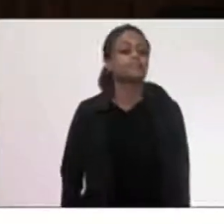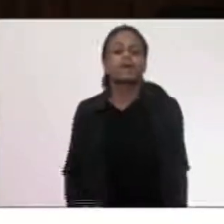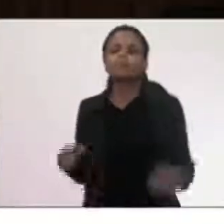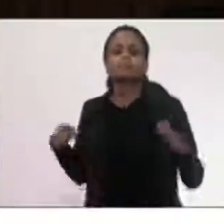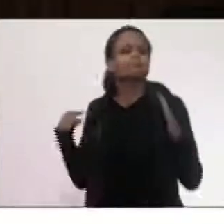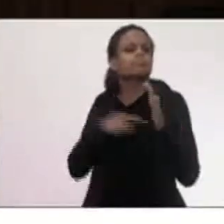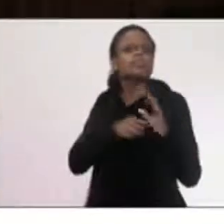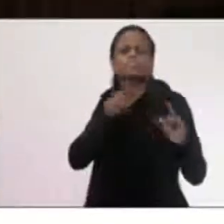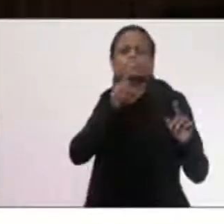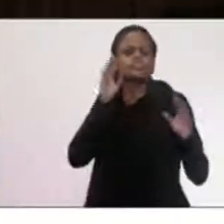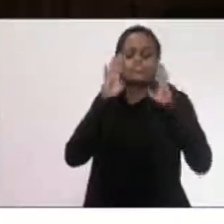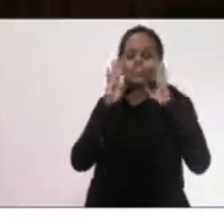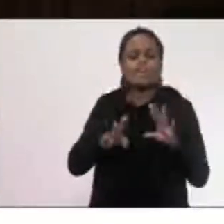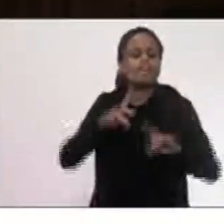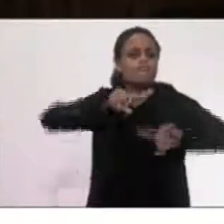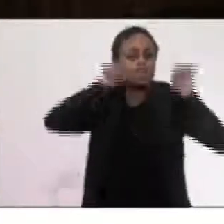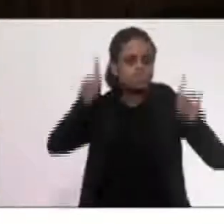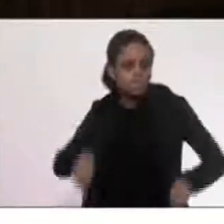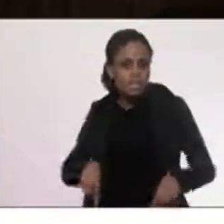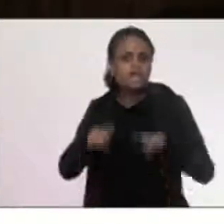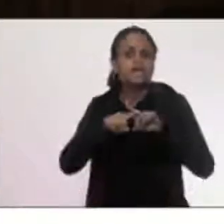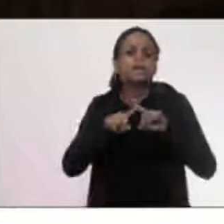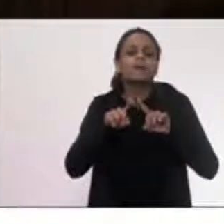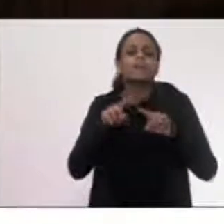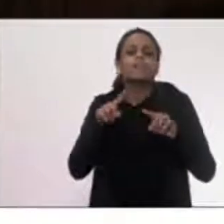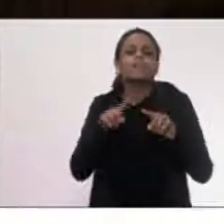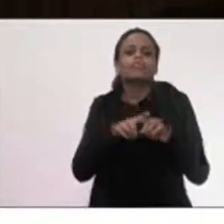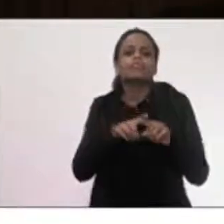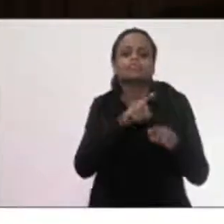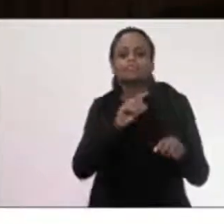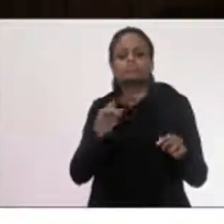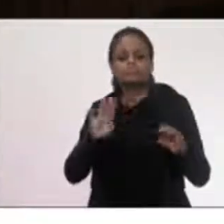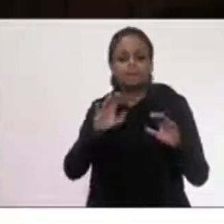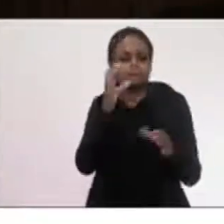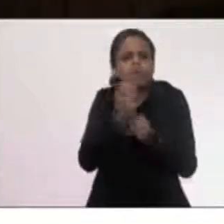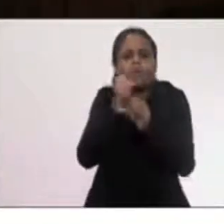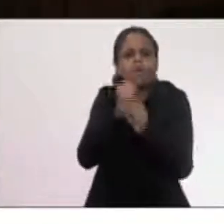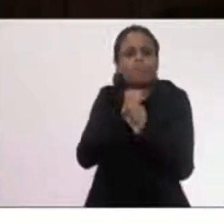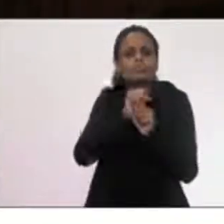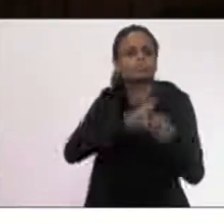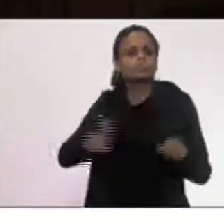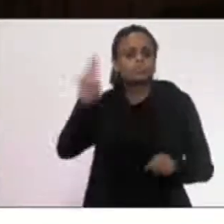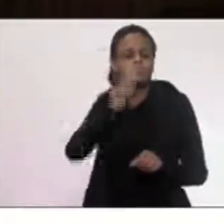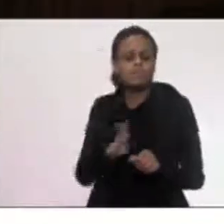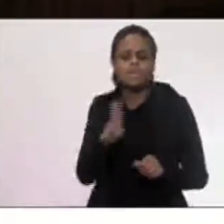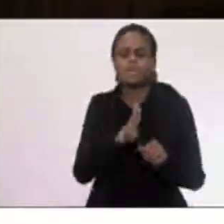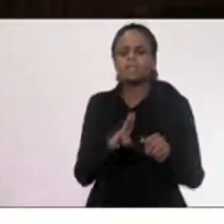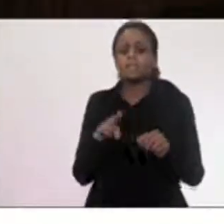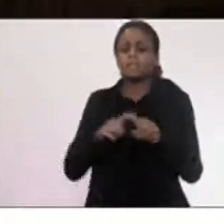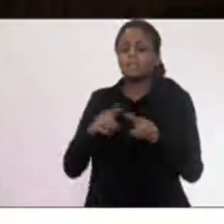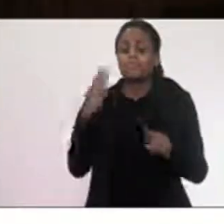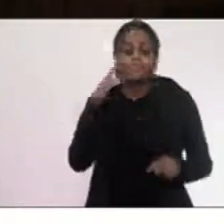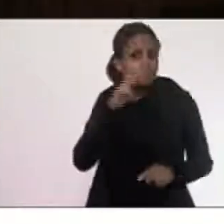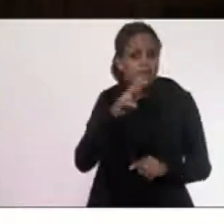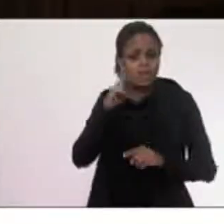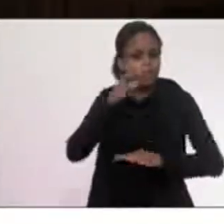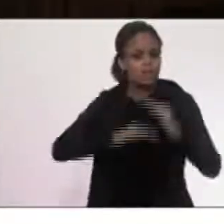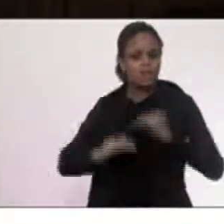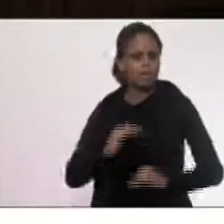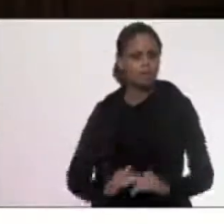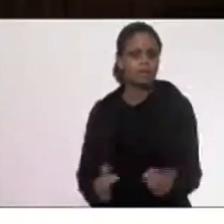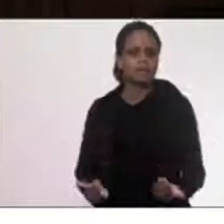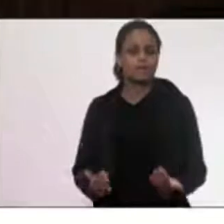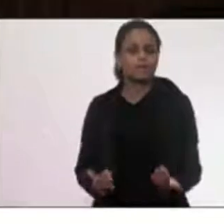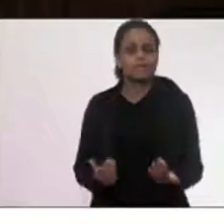dessas universidades, e ele precisa ser entendido como um grande retrocesso. Até porque a redução de recursos em